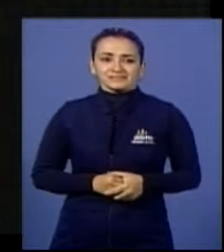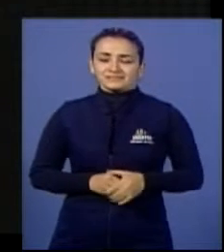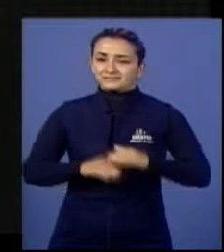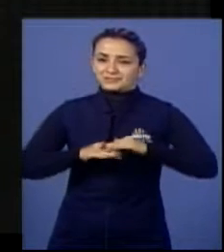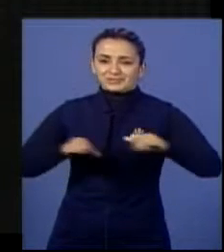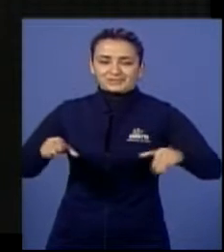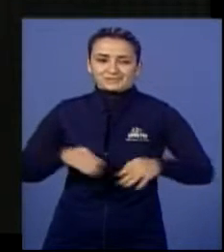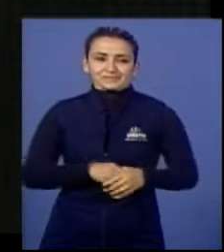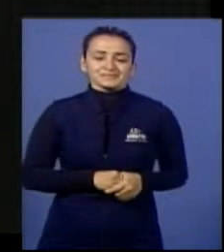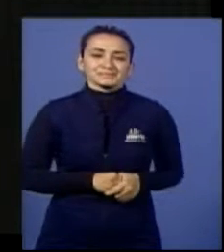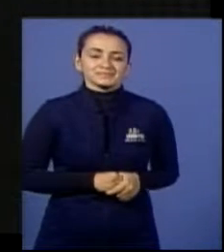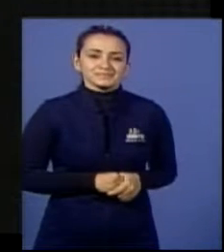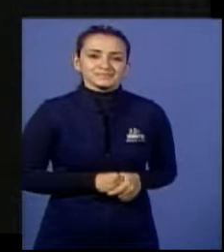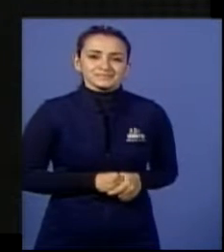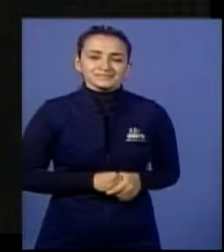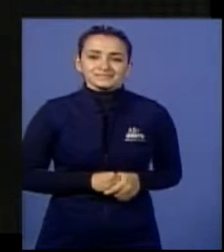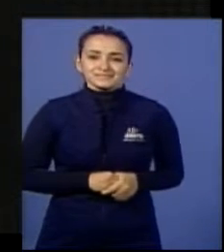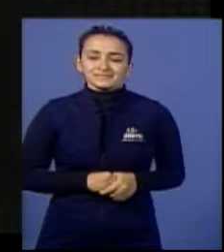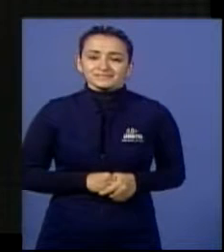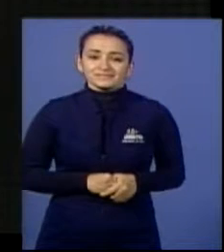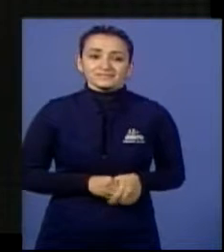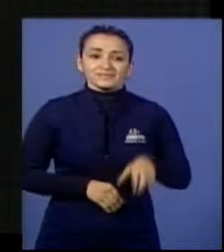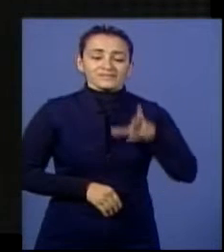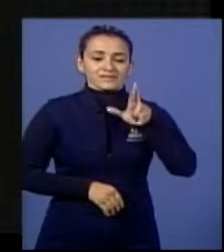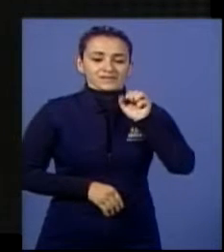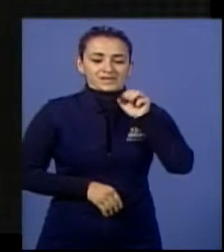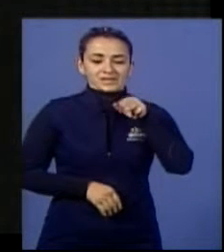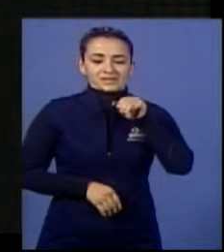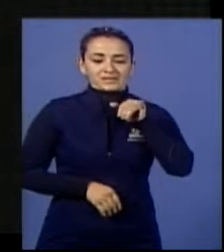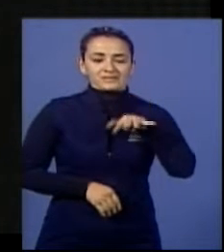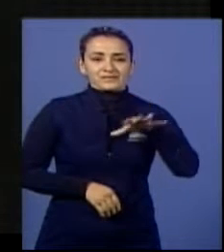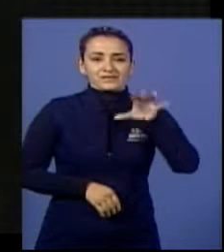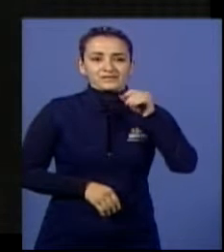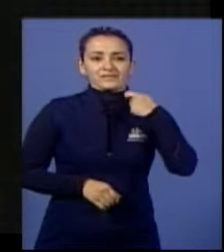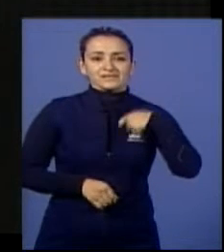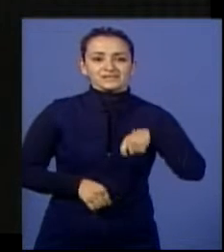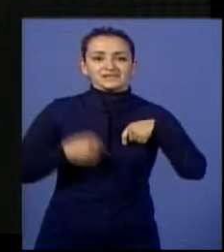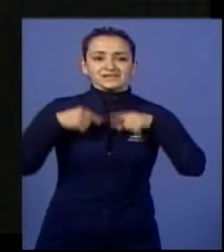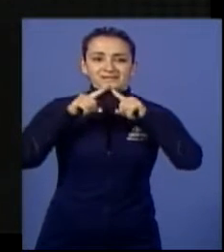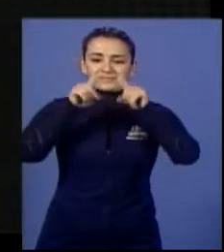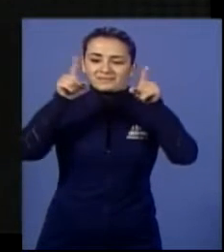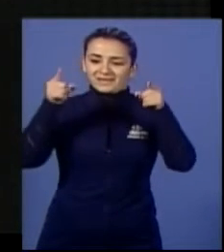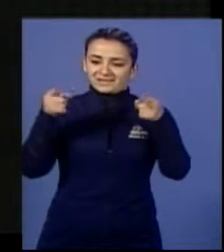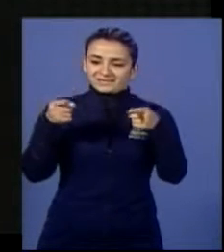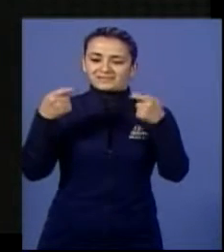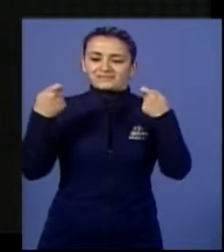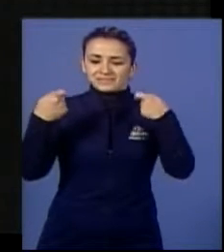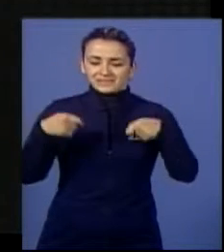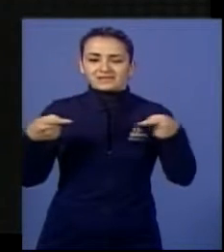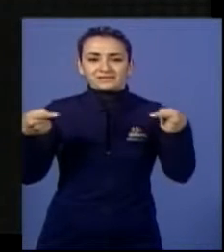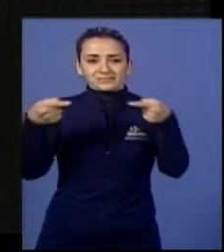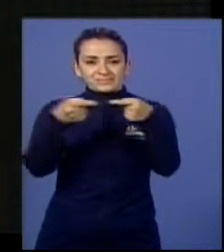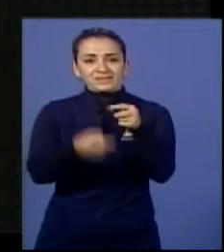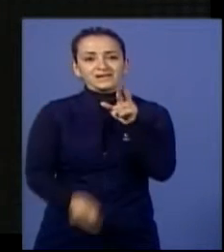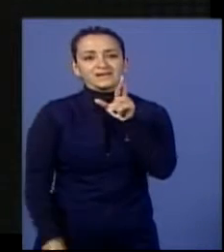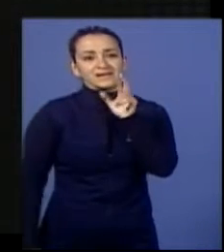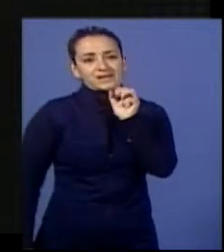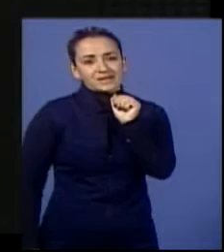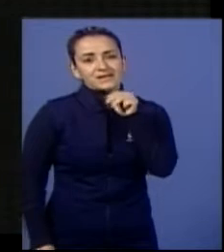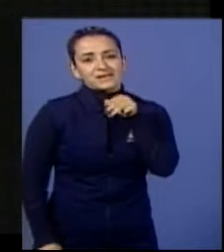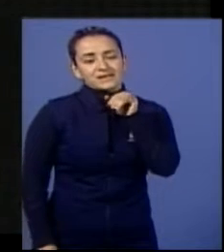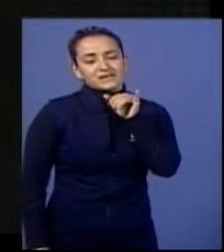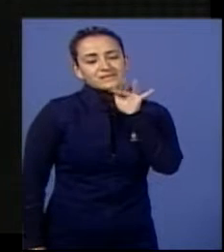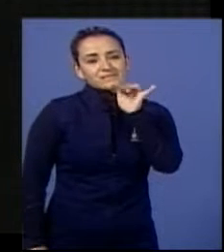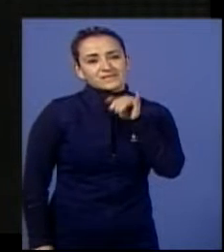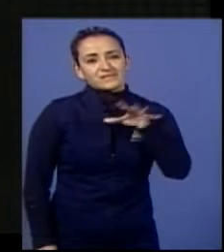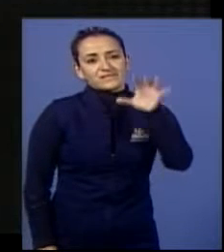era. A história do ramificado lá teria que estar entre parênteses para sair da... Isso. É? Então, esse CH3 entre parênteses aqui